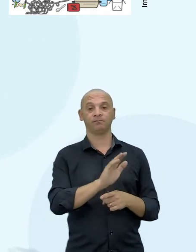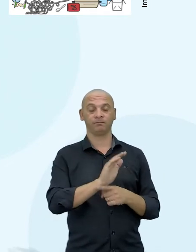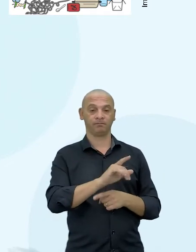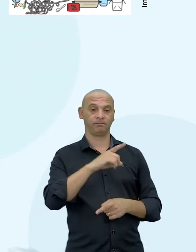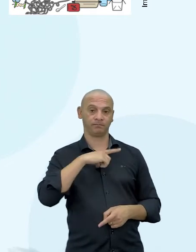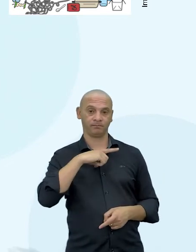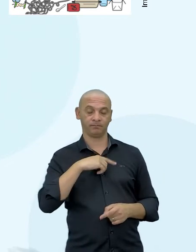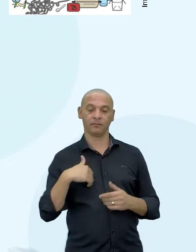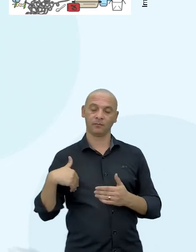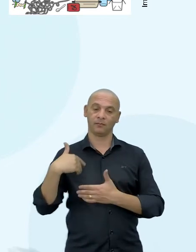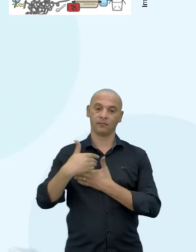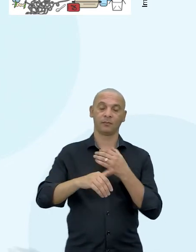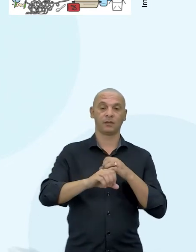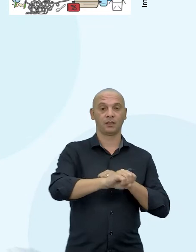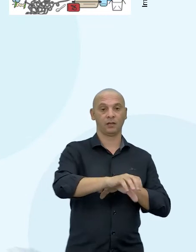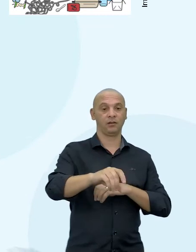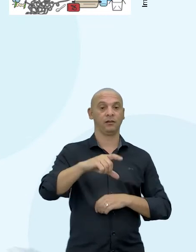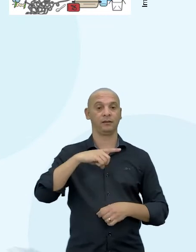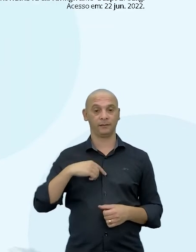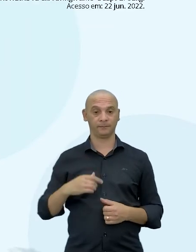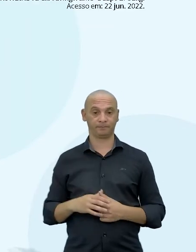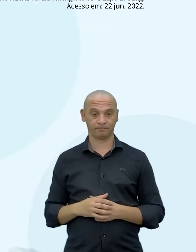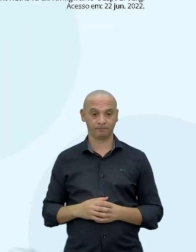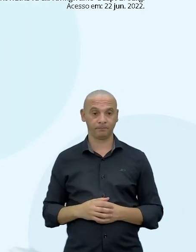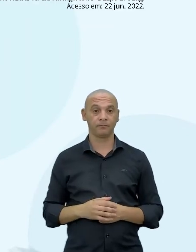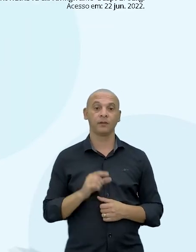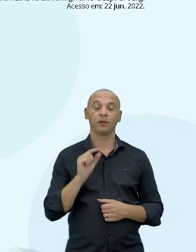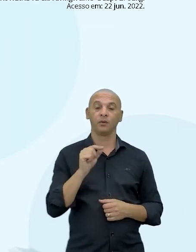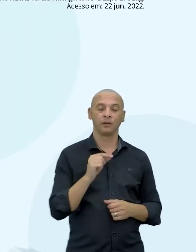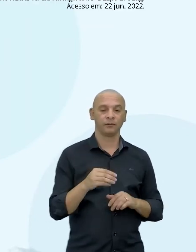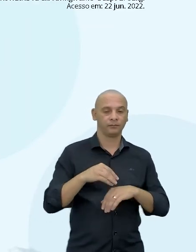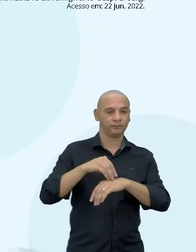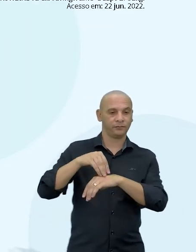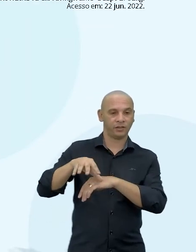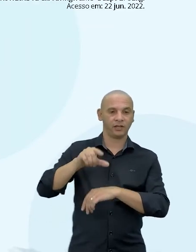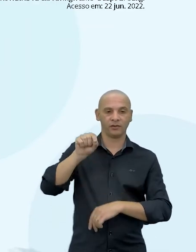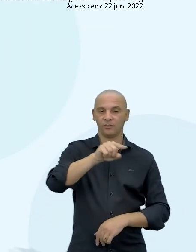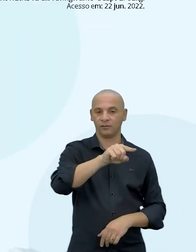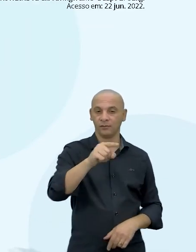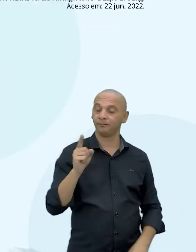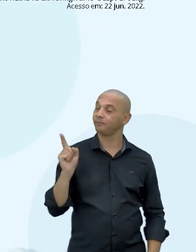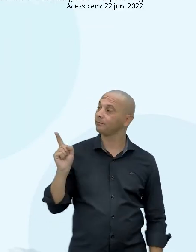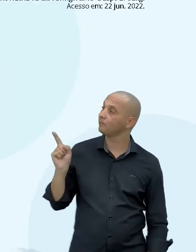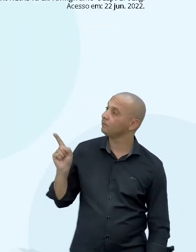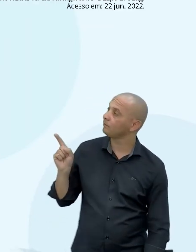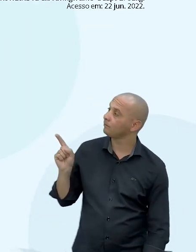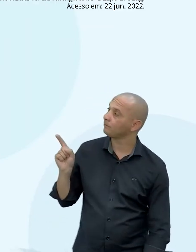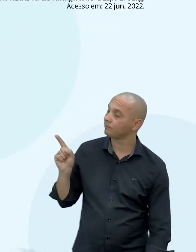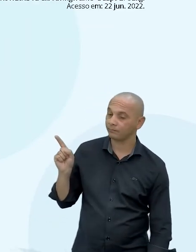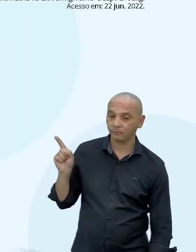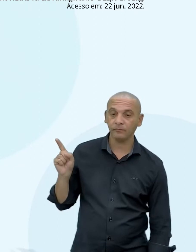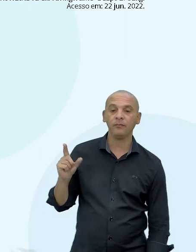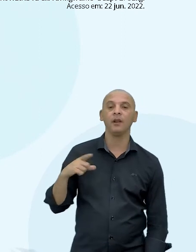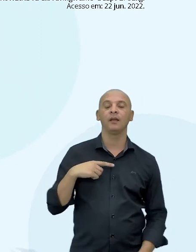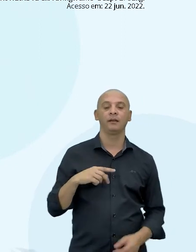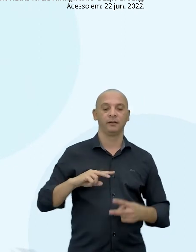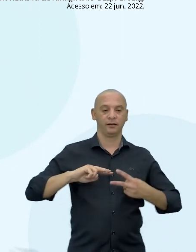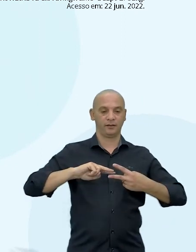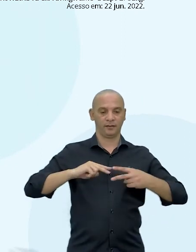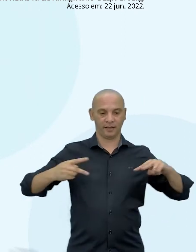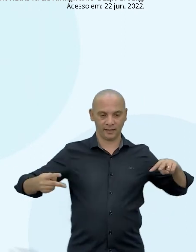feira de ciências, entre outras coisas, né? Lembrando que vocês têm subsídio para tudo isso ao longo das nossas aulas. E